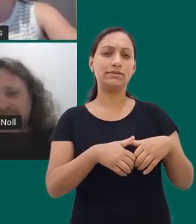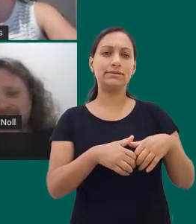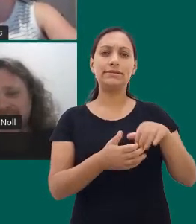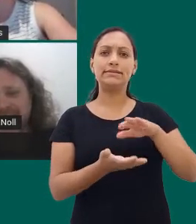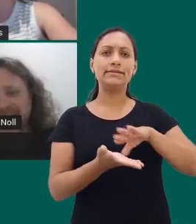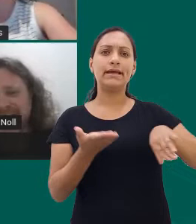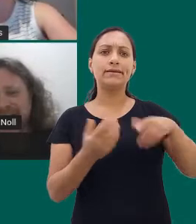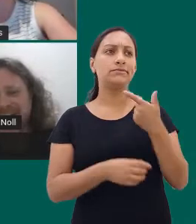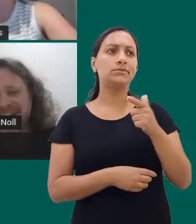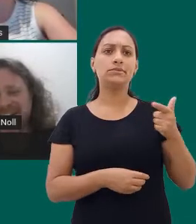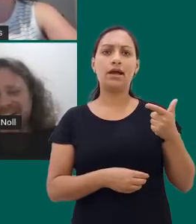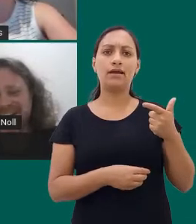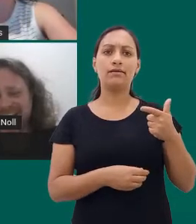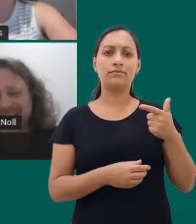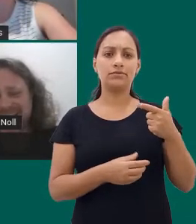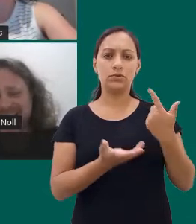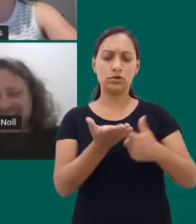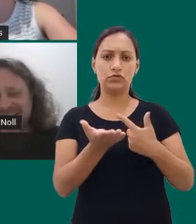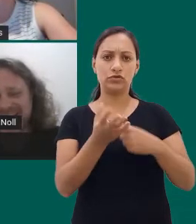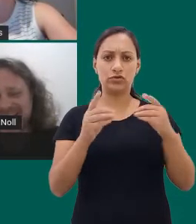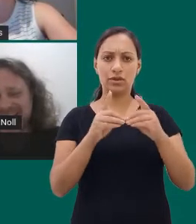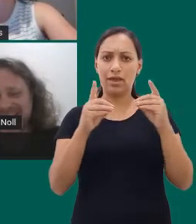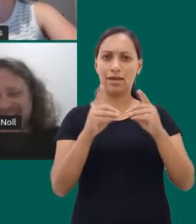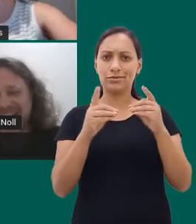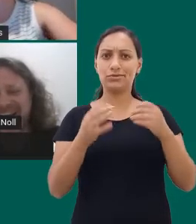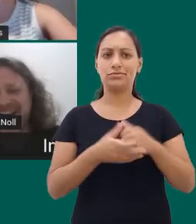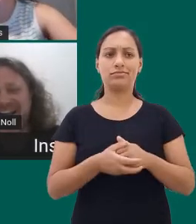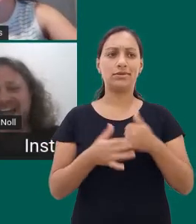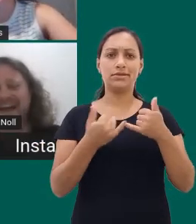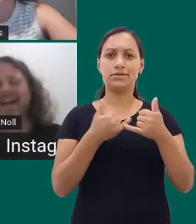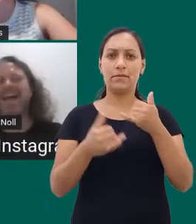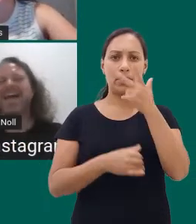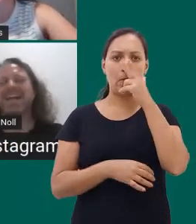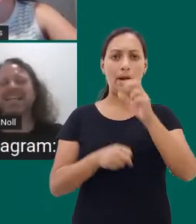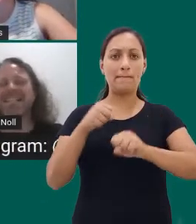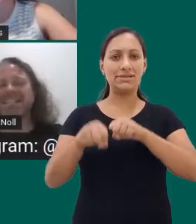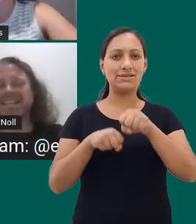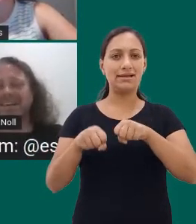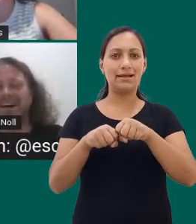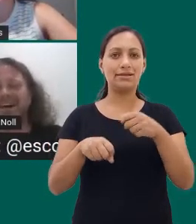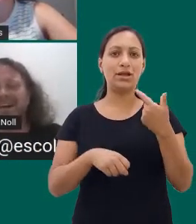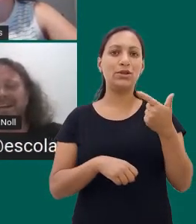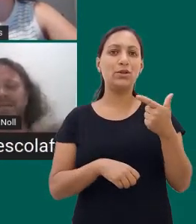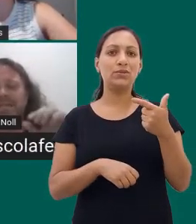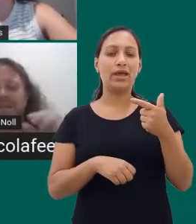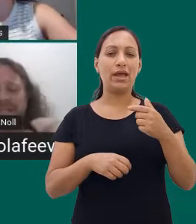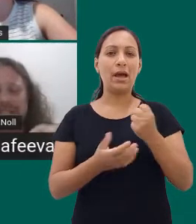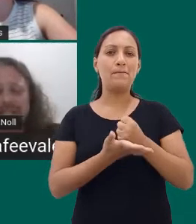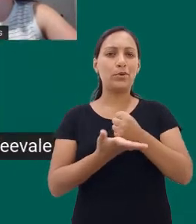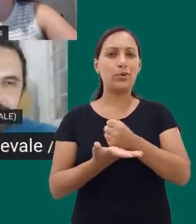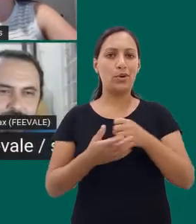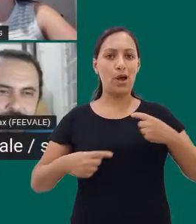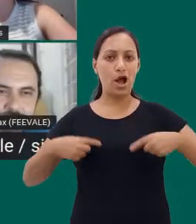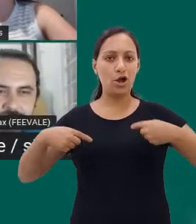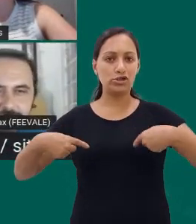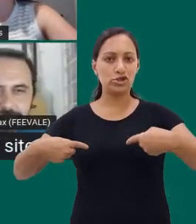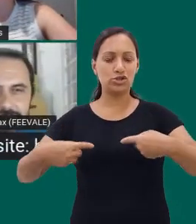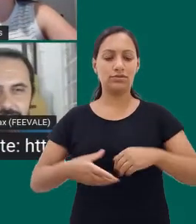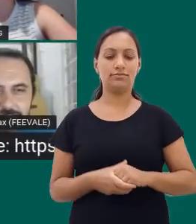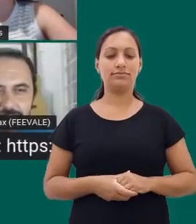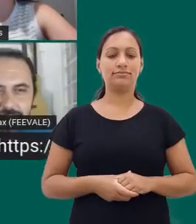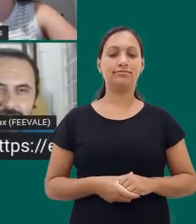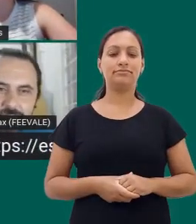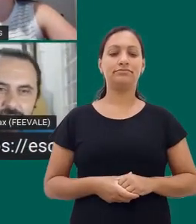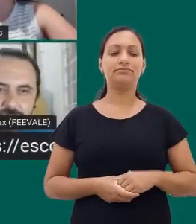didático? Tirando as rodinhas da bicicleta, eu vou dizer assim, né? Cris, assim, ó, tem umas coisas que são importantes,